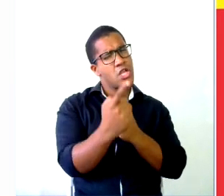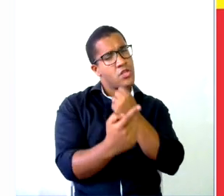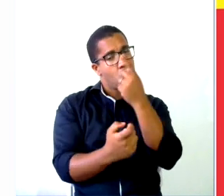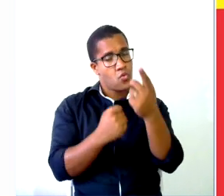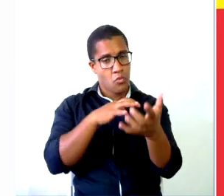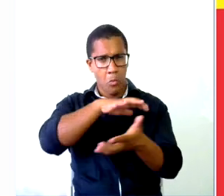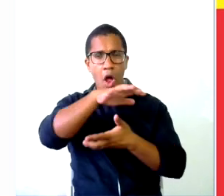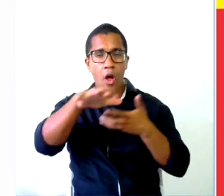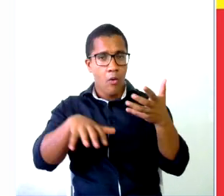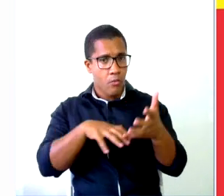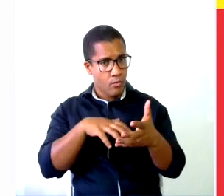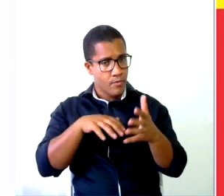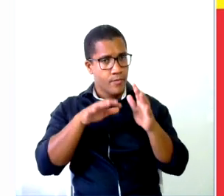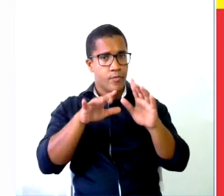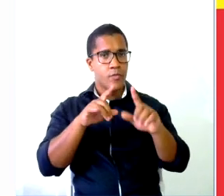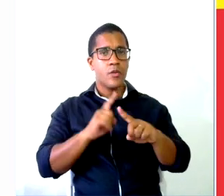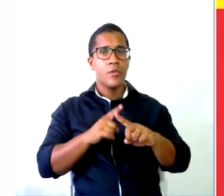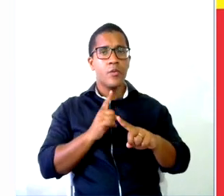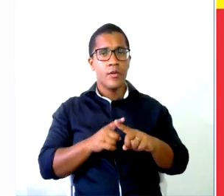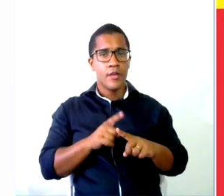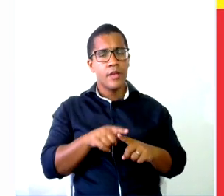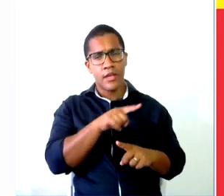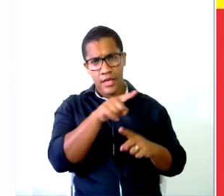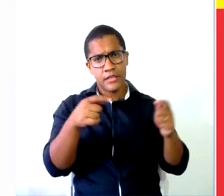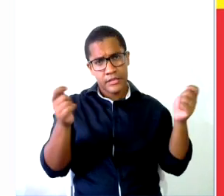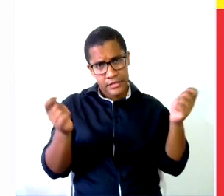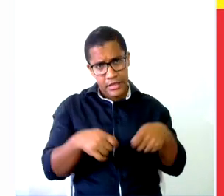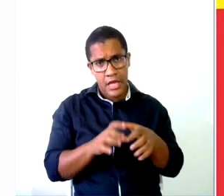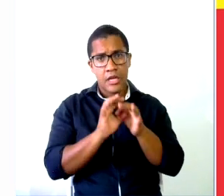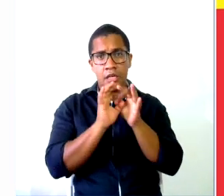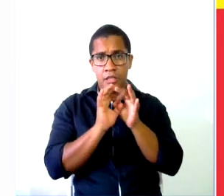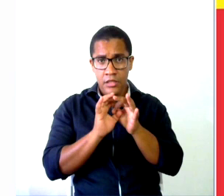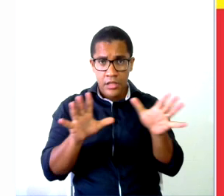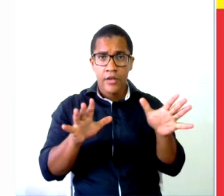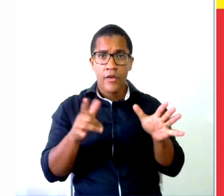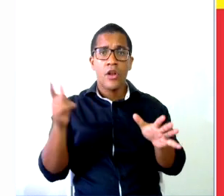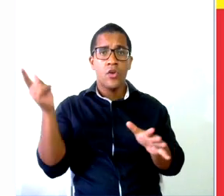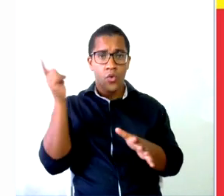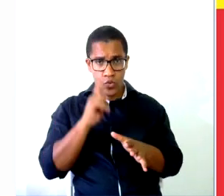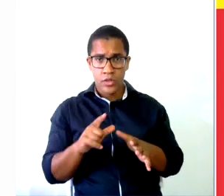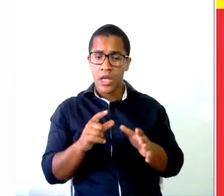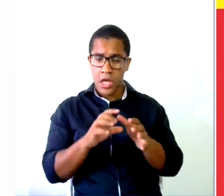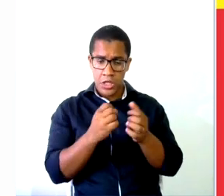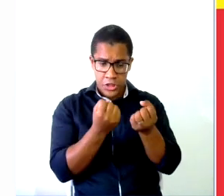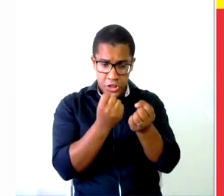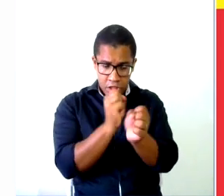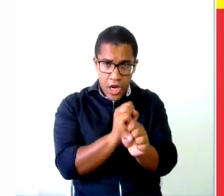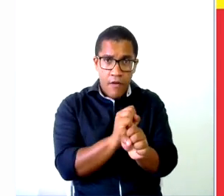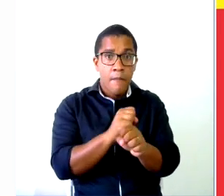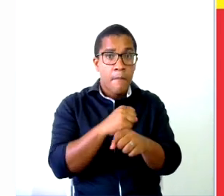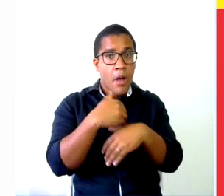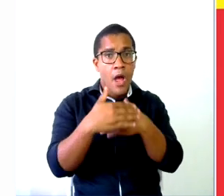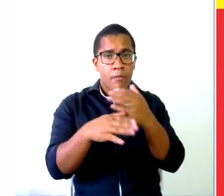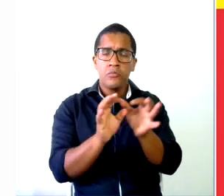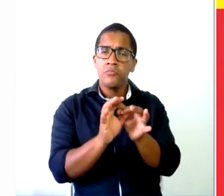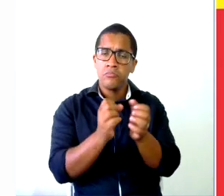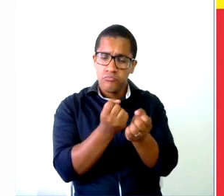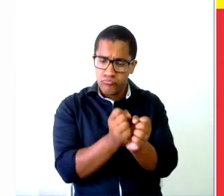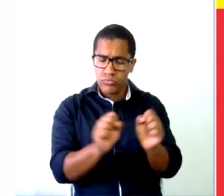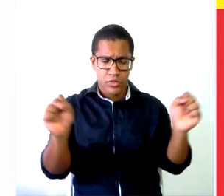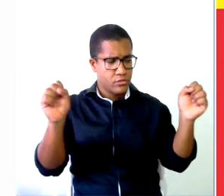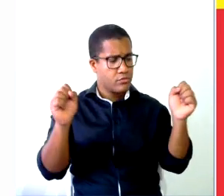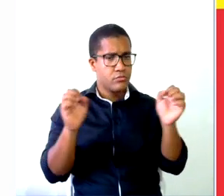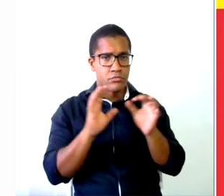A alforria ou libertação podia ser alcançada, isso. E o liberto era